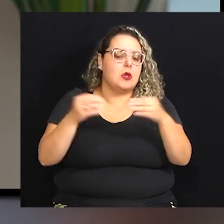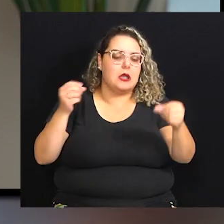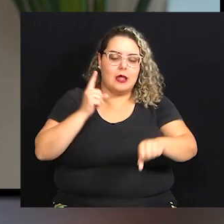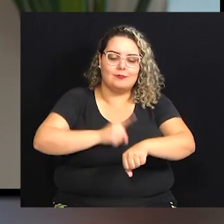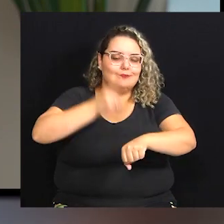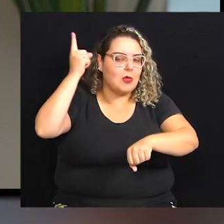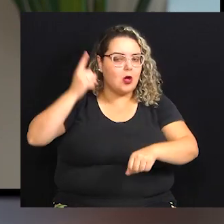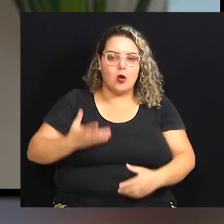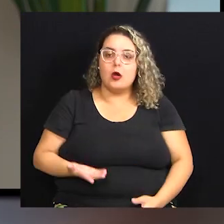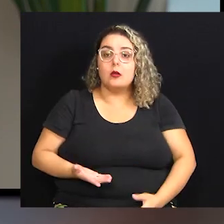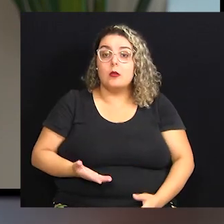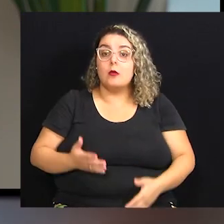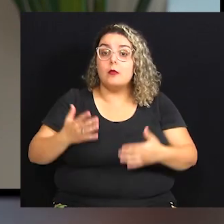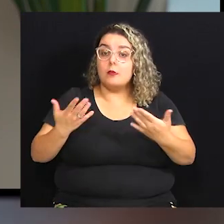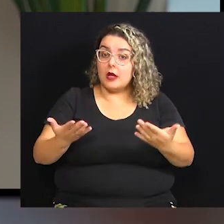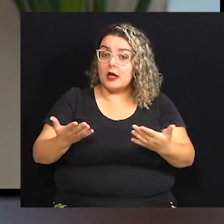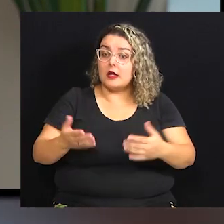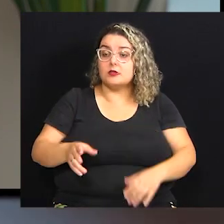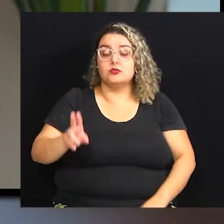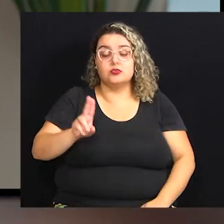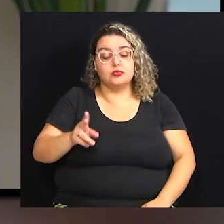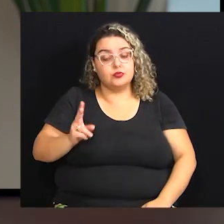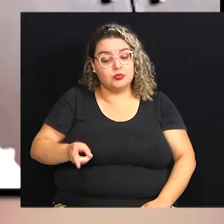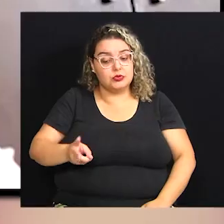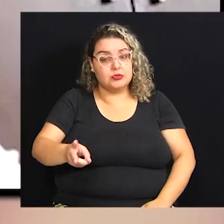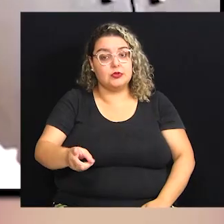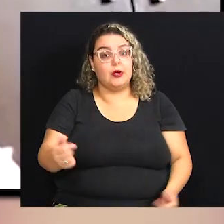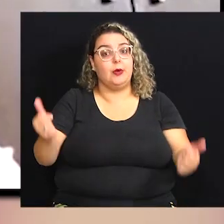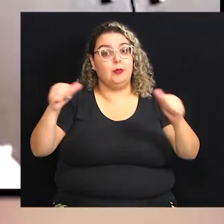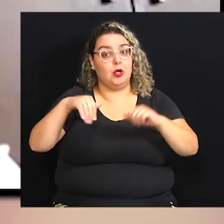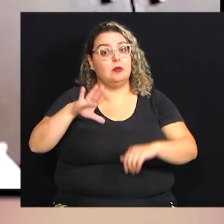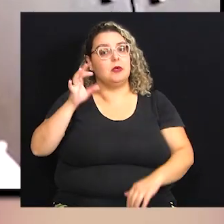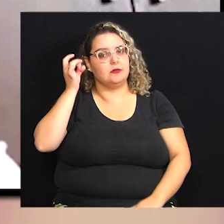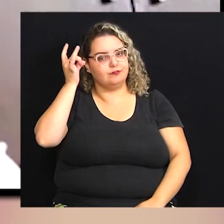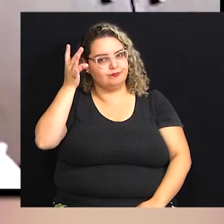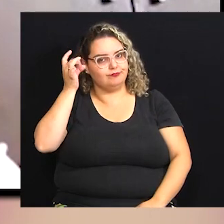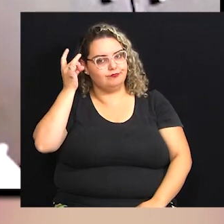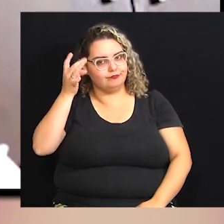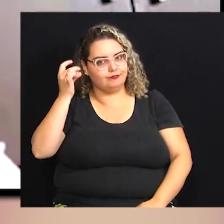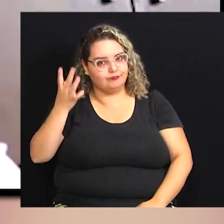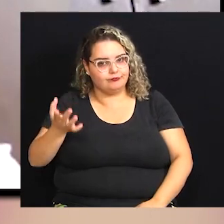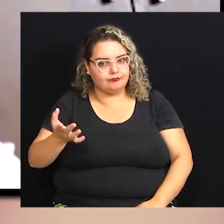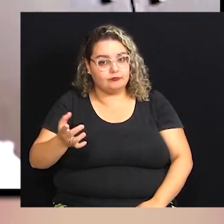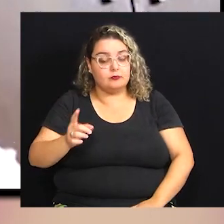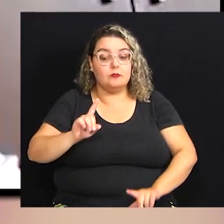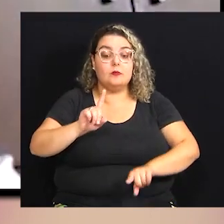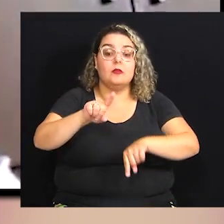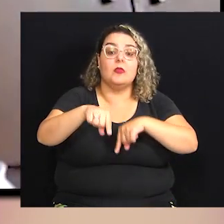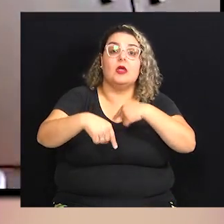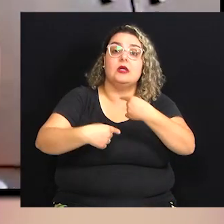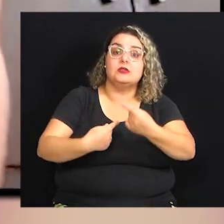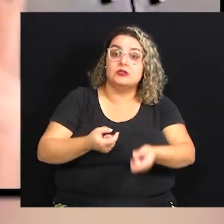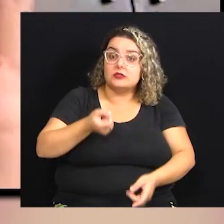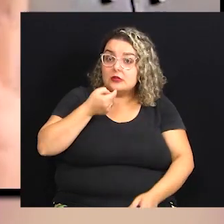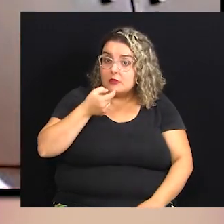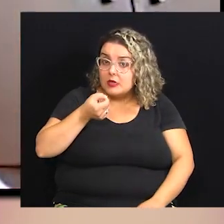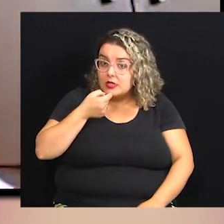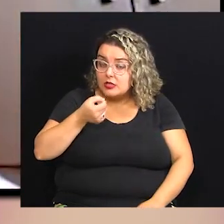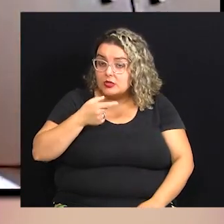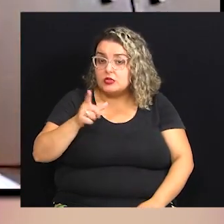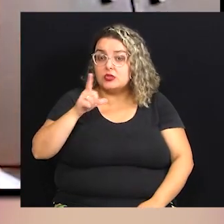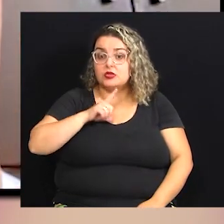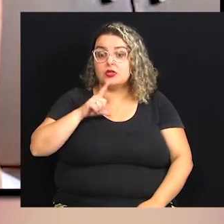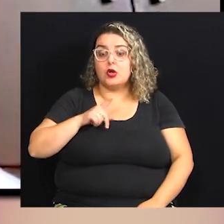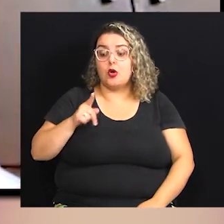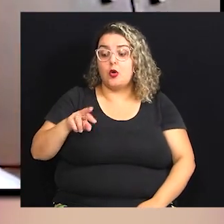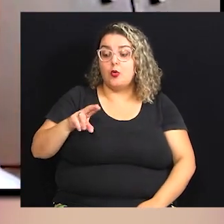se tirar a dor na hora, mas o problema é que o uso crônico tende a piorar a dor de cabeça. Agora, as outras